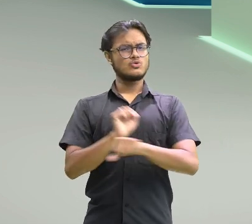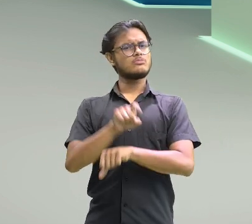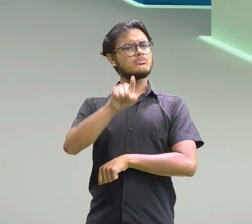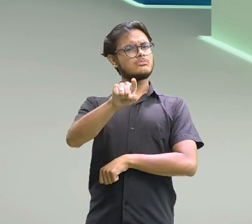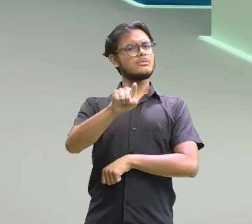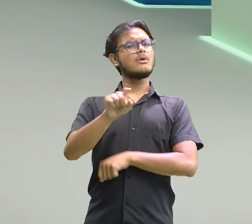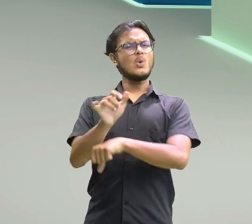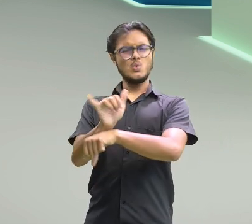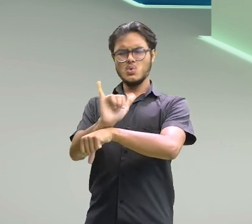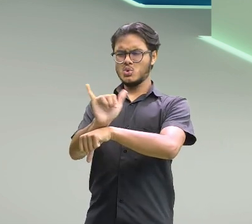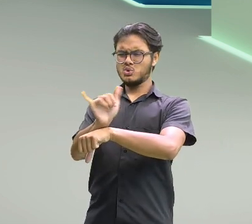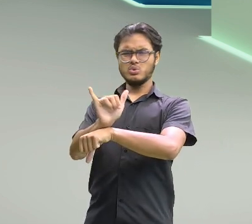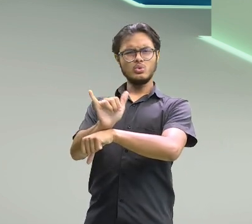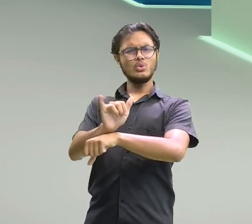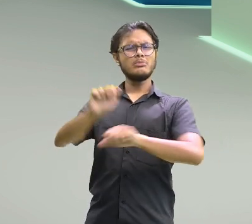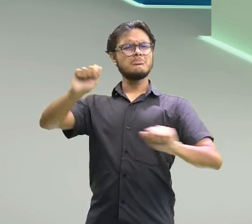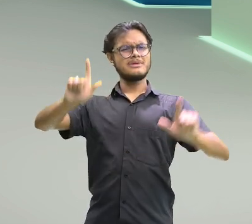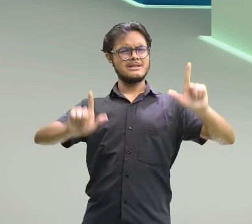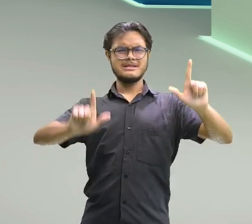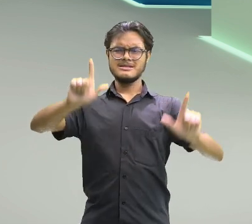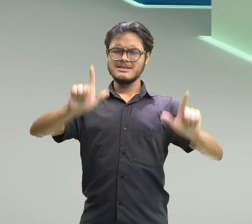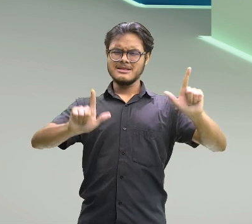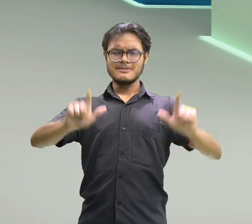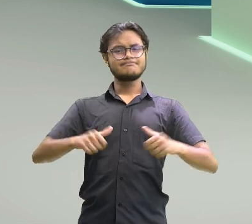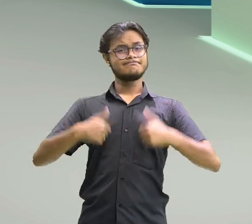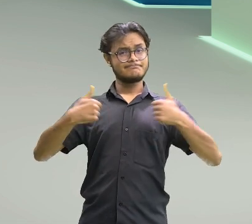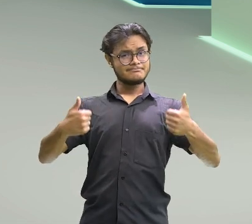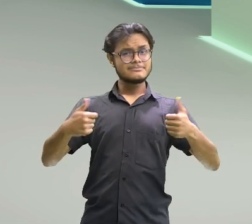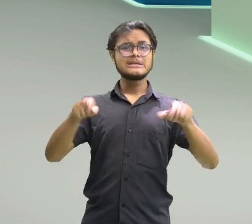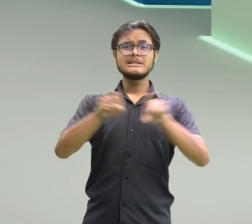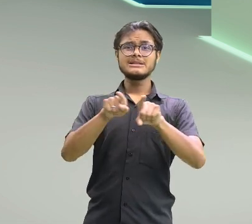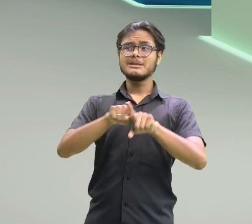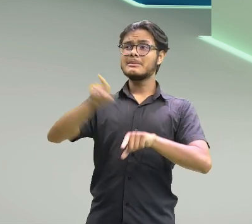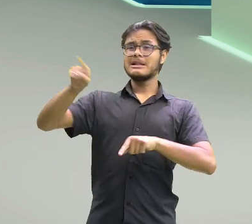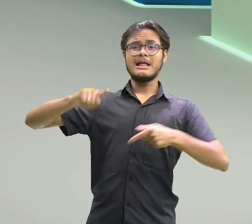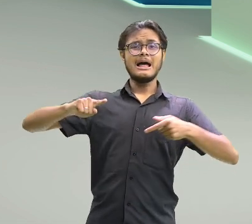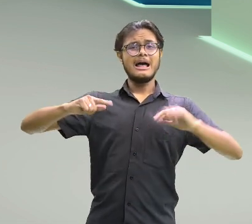YouTube, lá na televisão, tá beleza? Lá no Encontro das